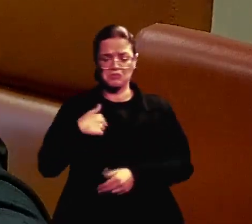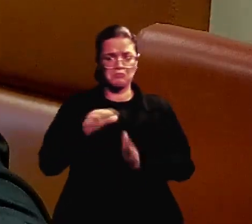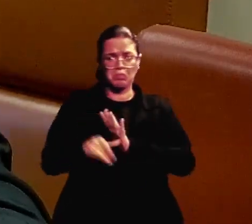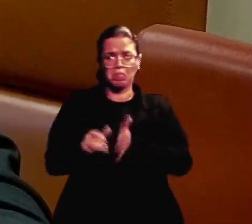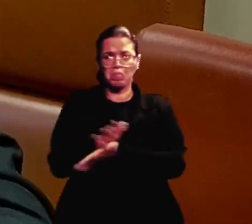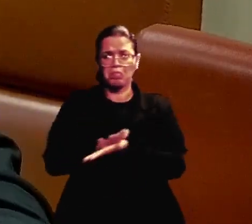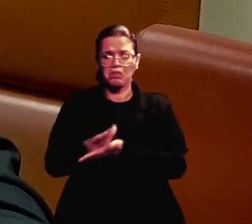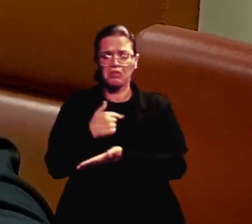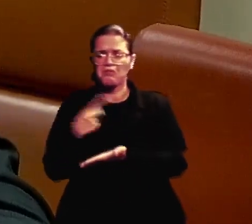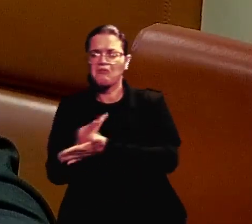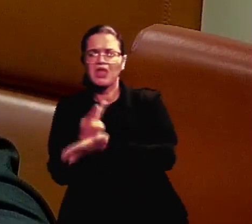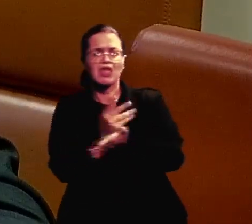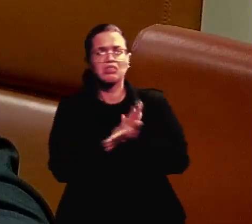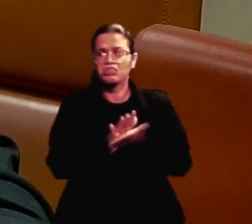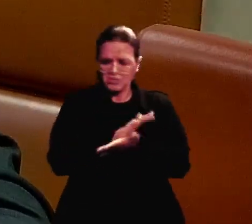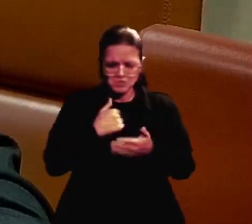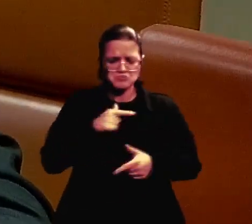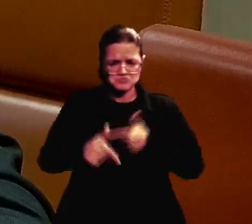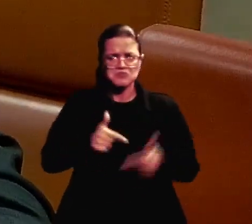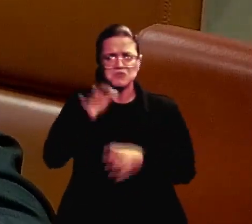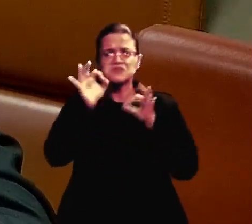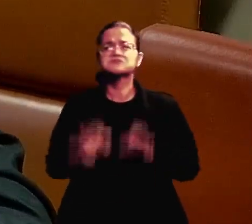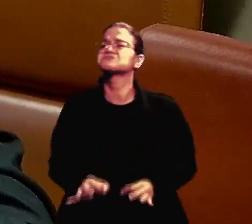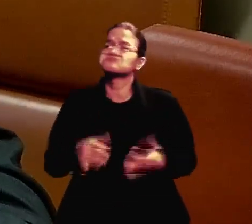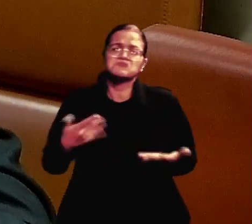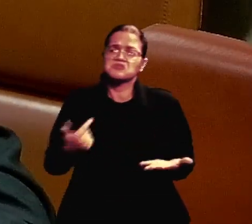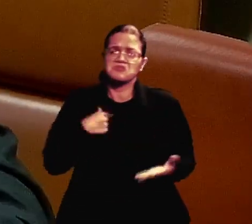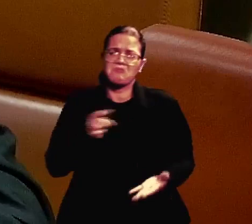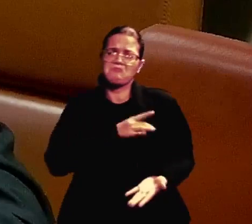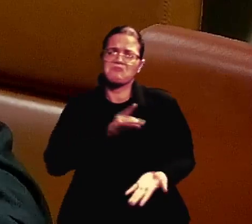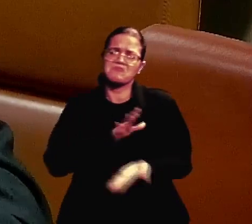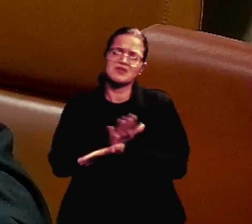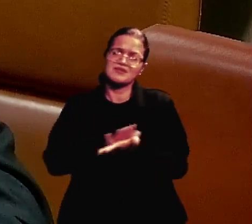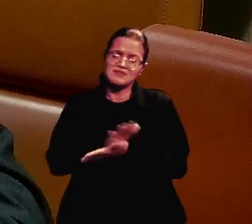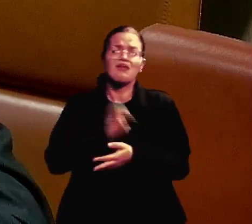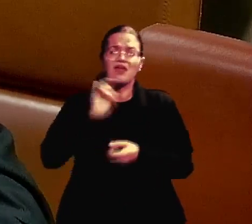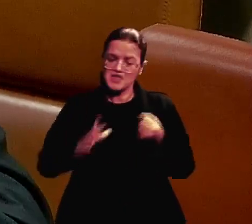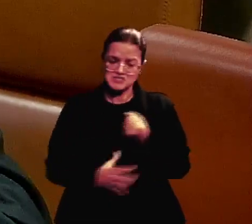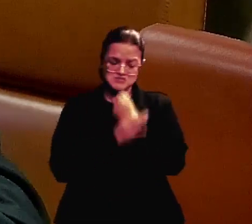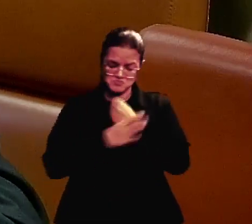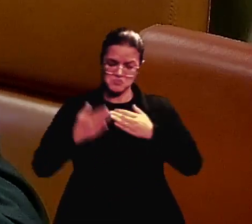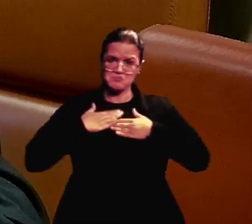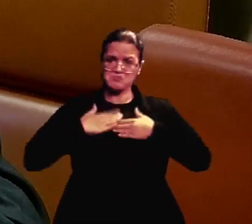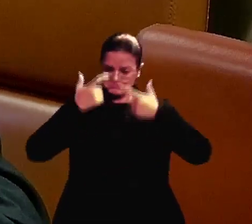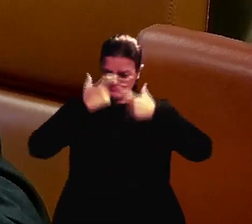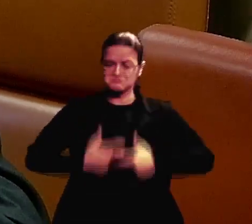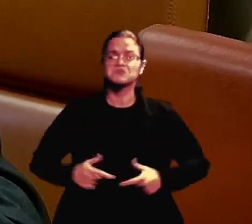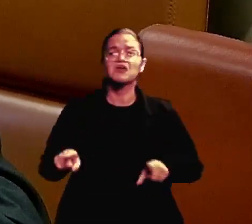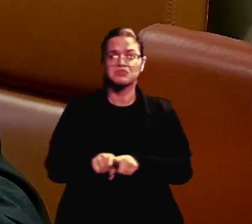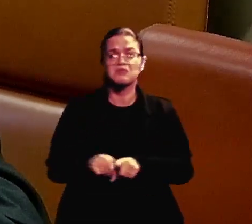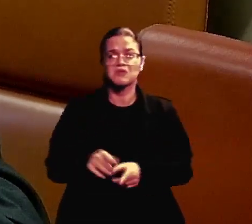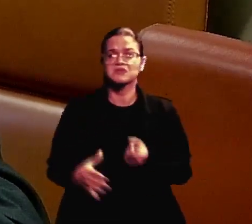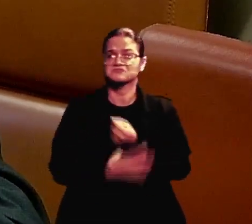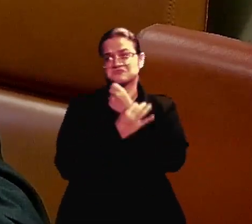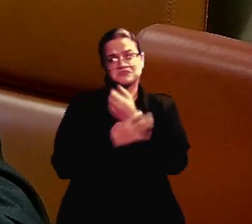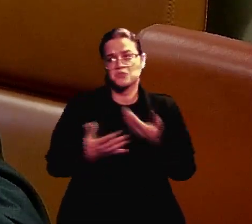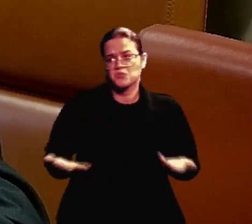rolo. Mas o que tem? Pelo contrário, também é uma forma de segurança para mim mesmo.